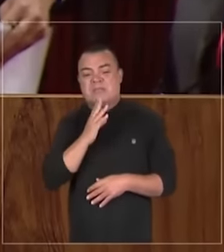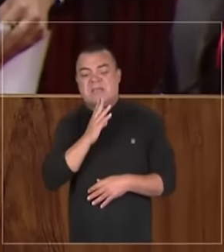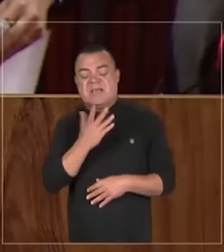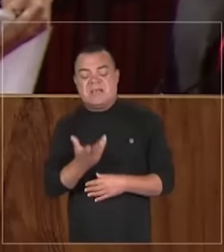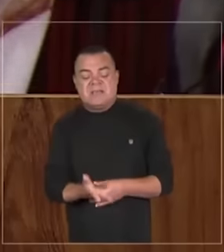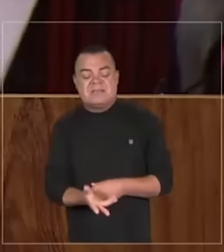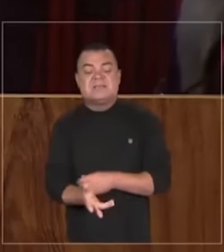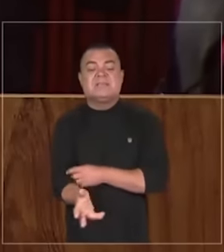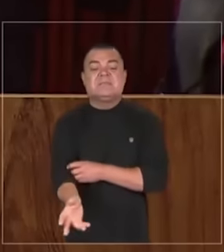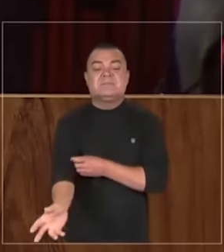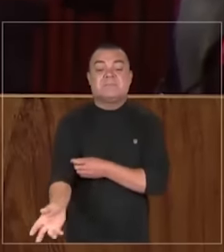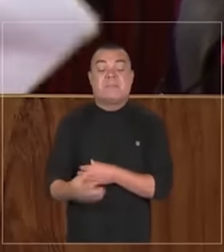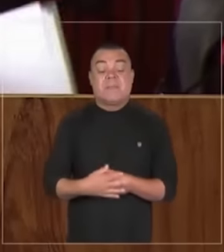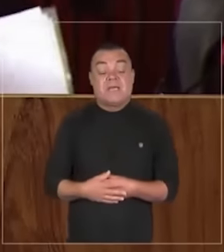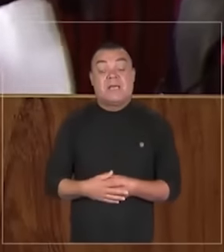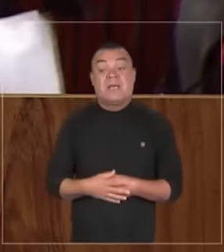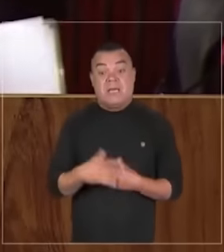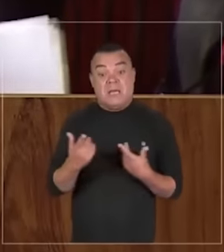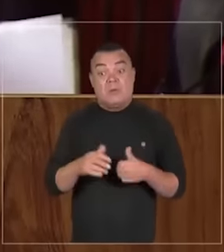na cidade,